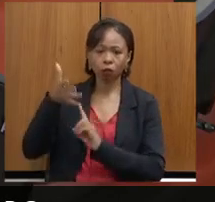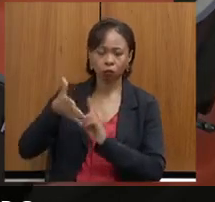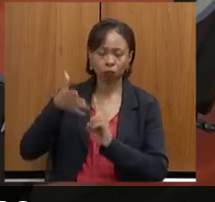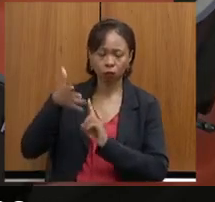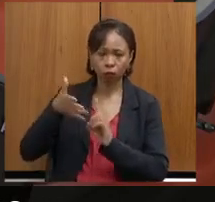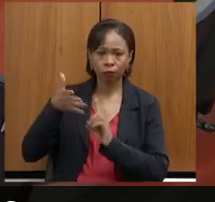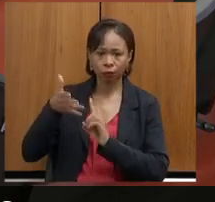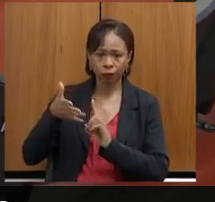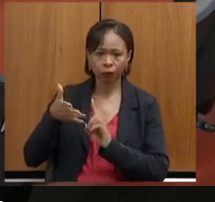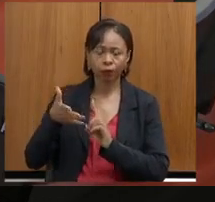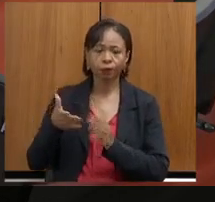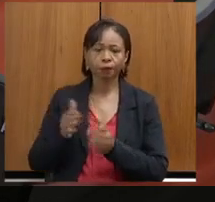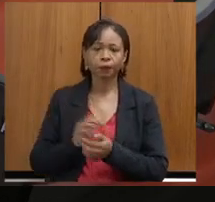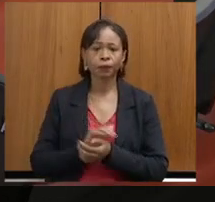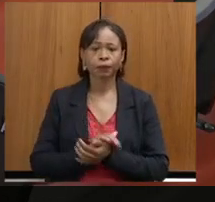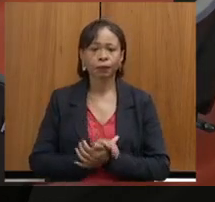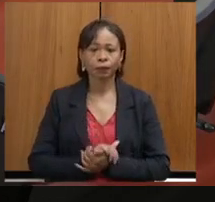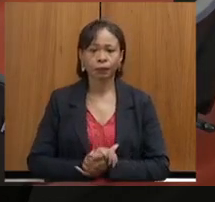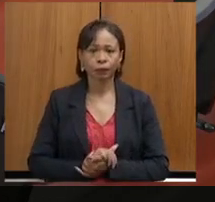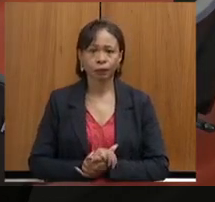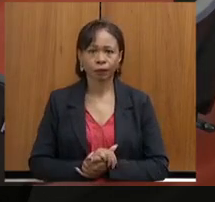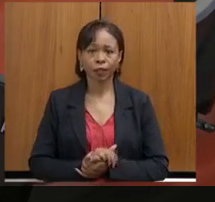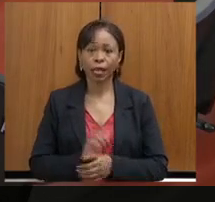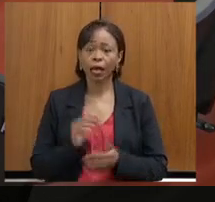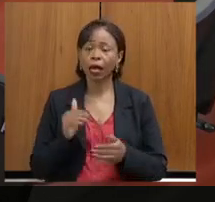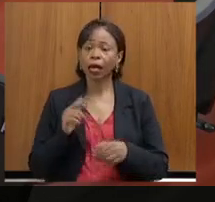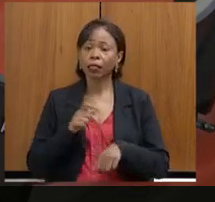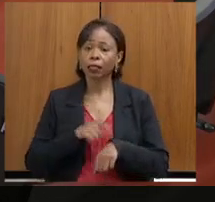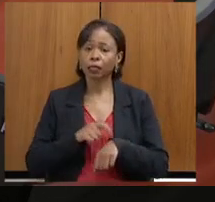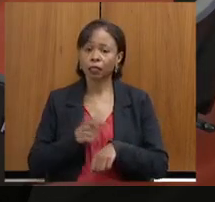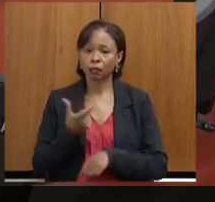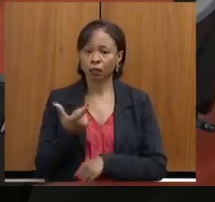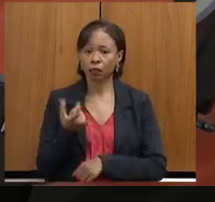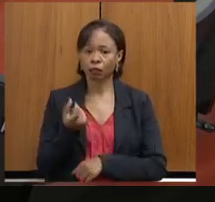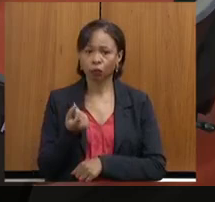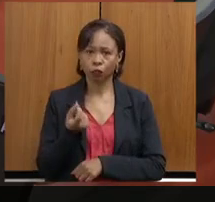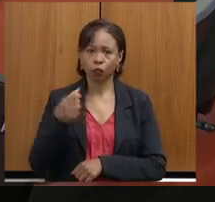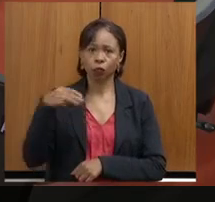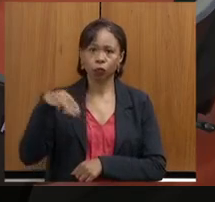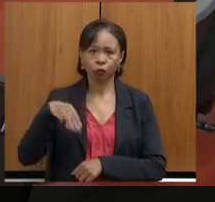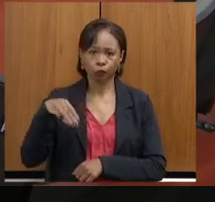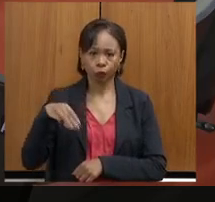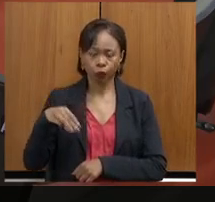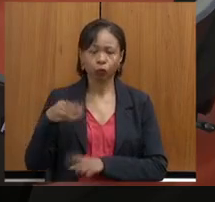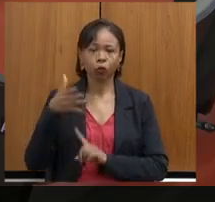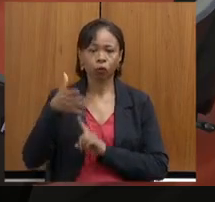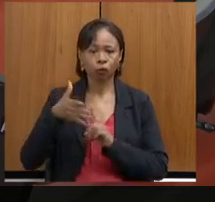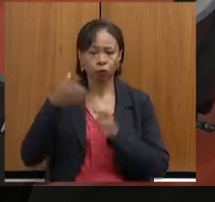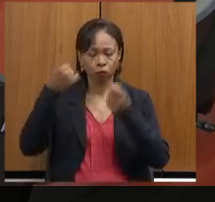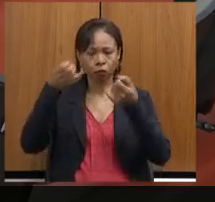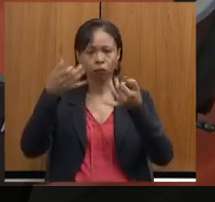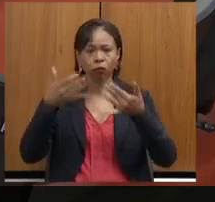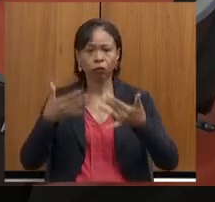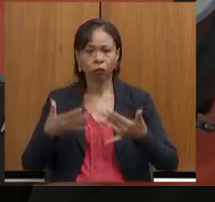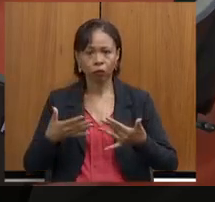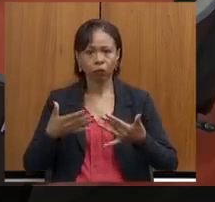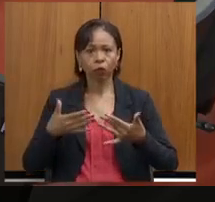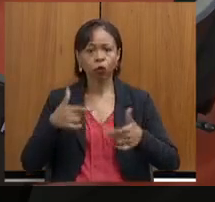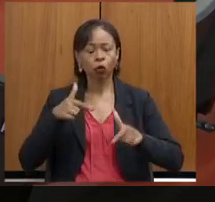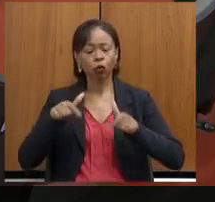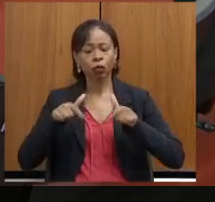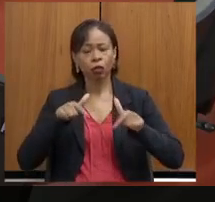a sua que disporá de até 20 minutos para sua exposição dos trabalhos realizados